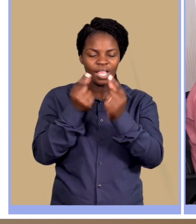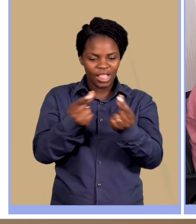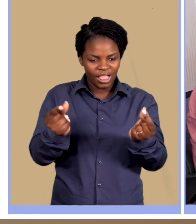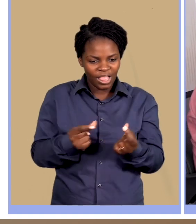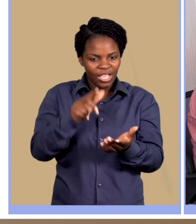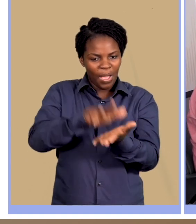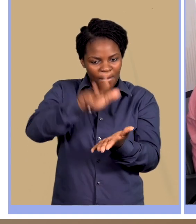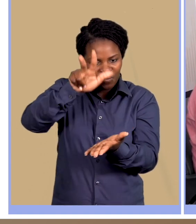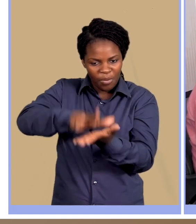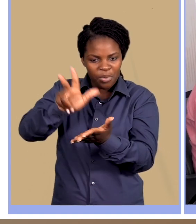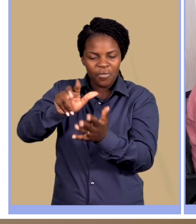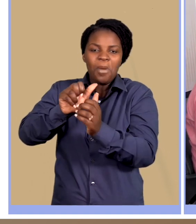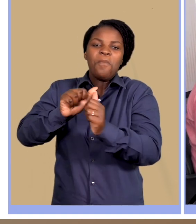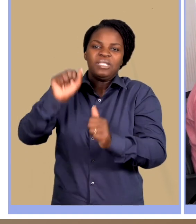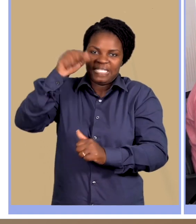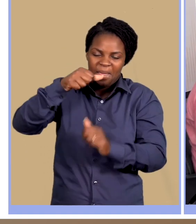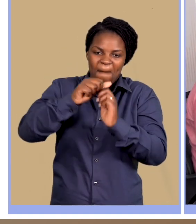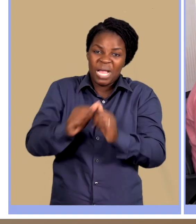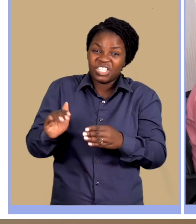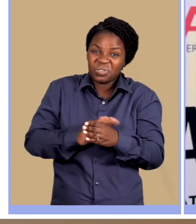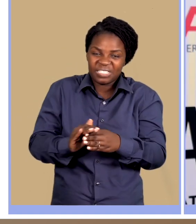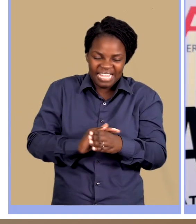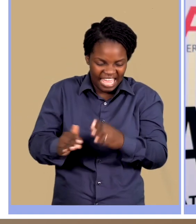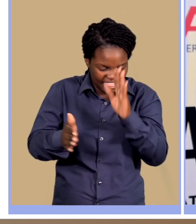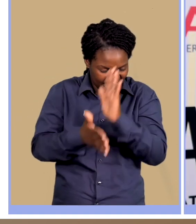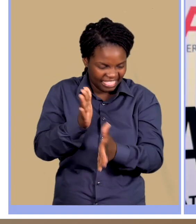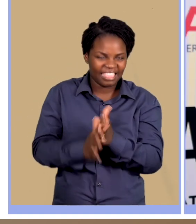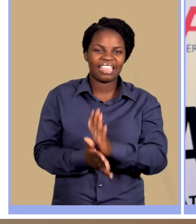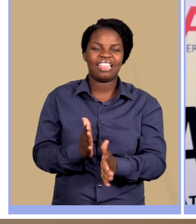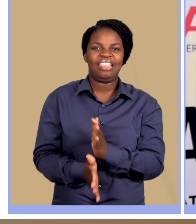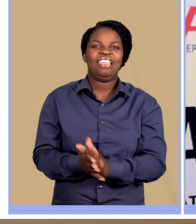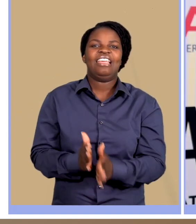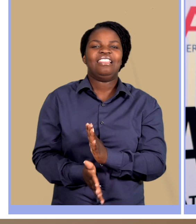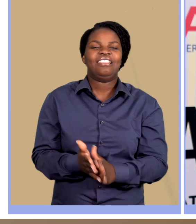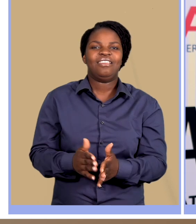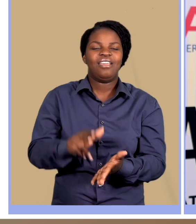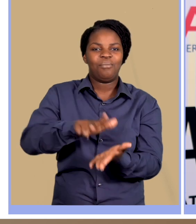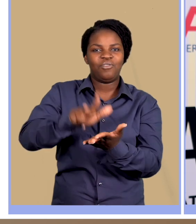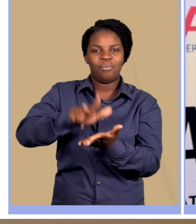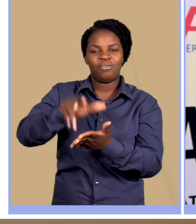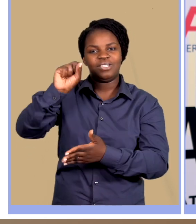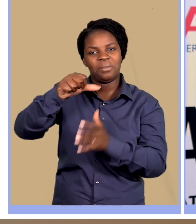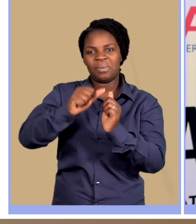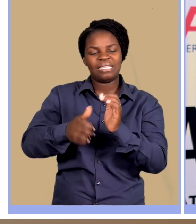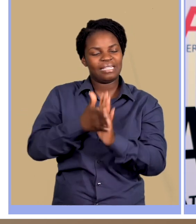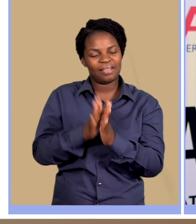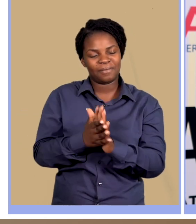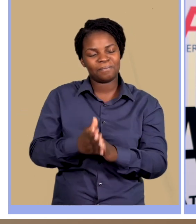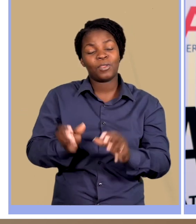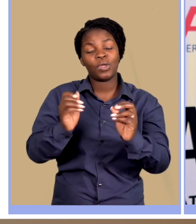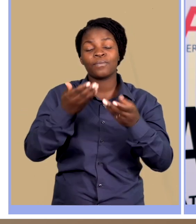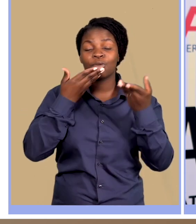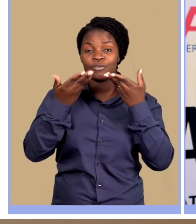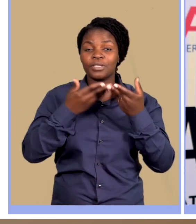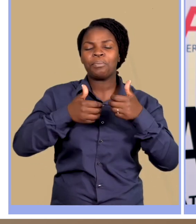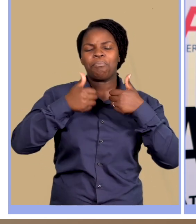que deixa a desejar. Bem, a conversa está muito bem animada e, bom, eu não sei, quando estamos a conversar aqui, o